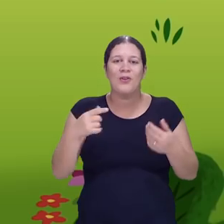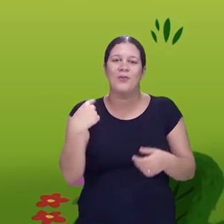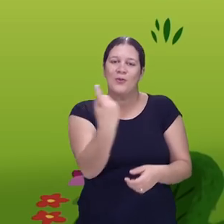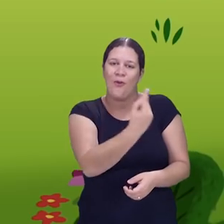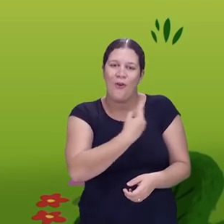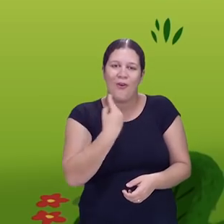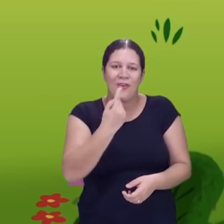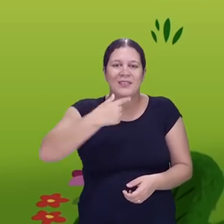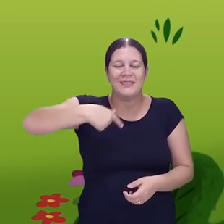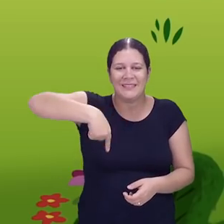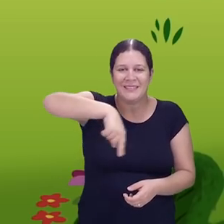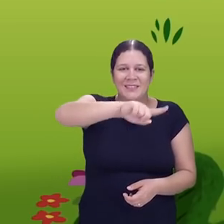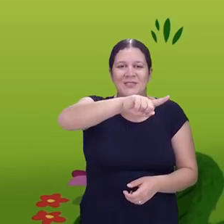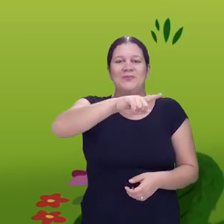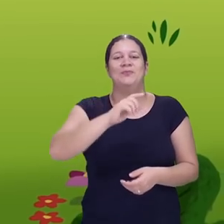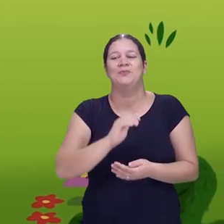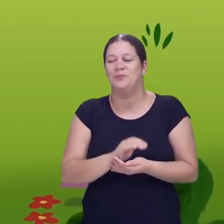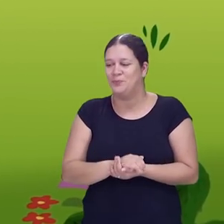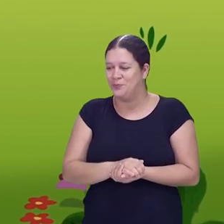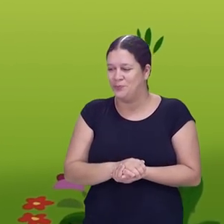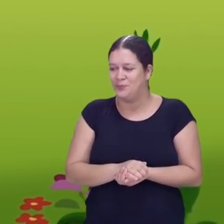Lá vamos nós!